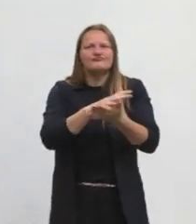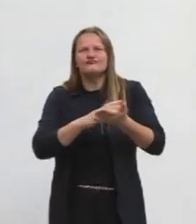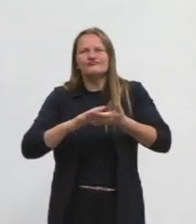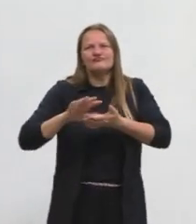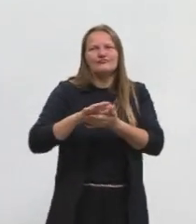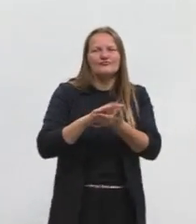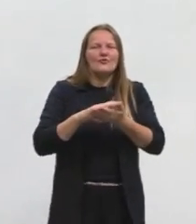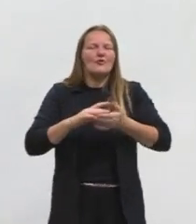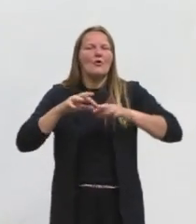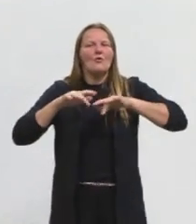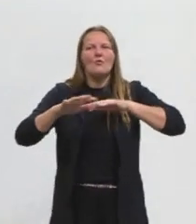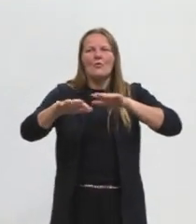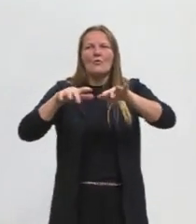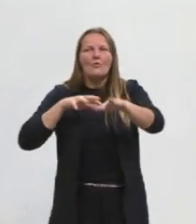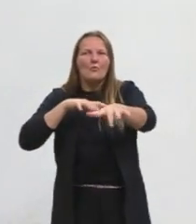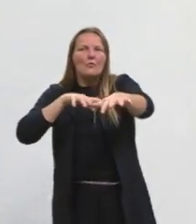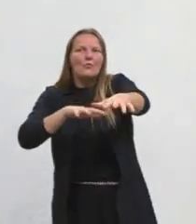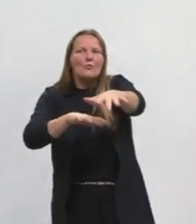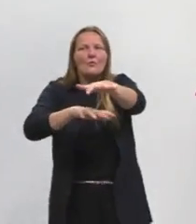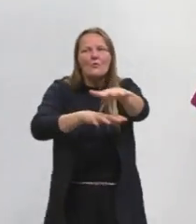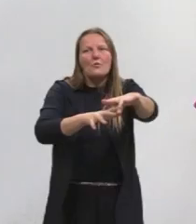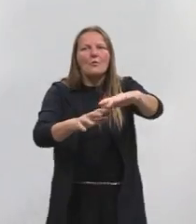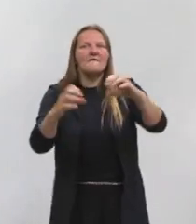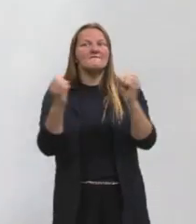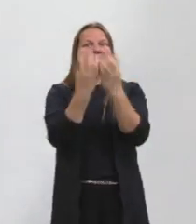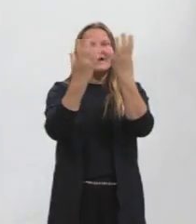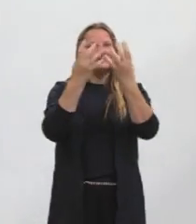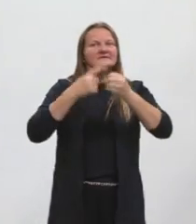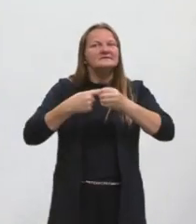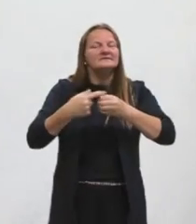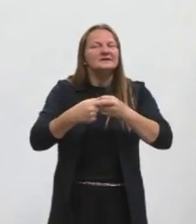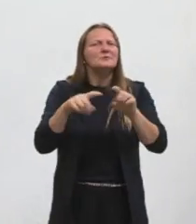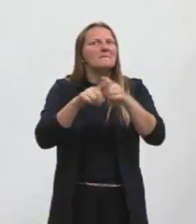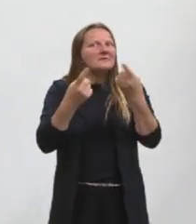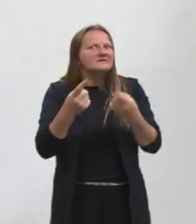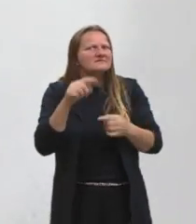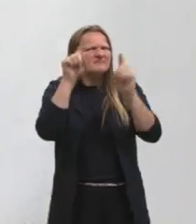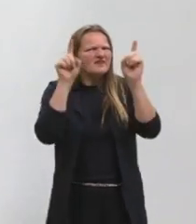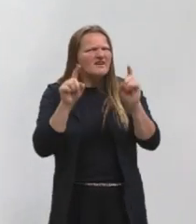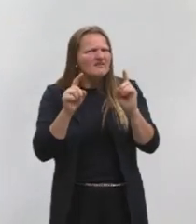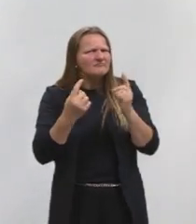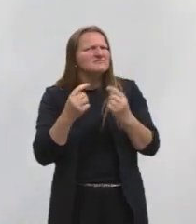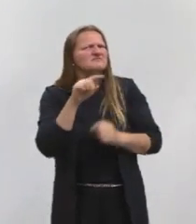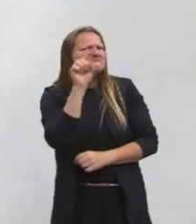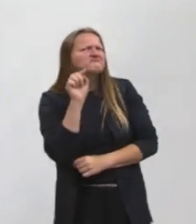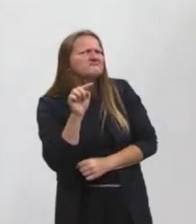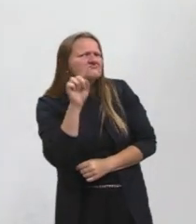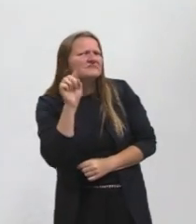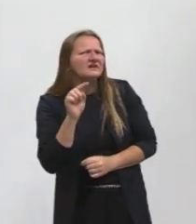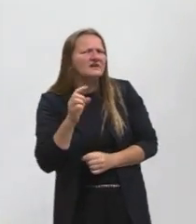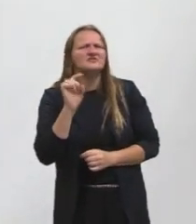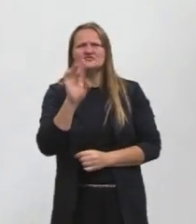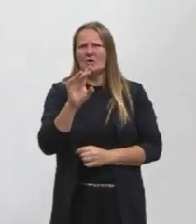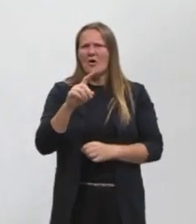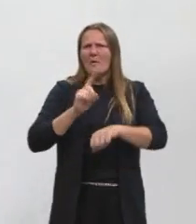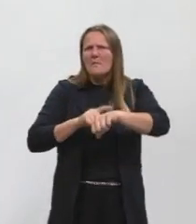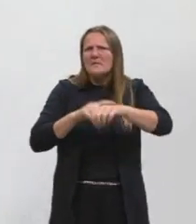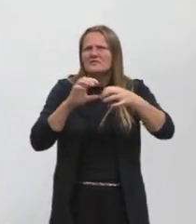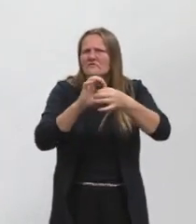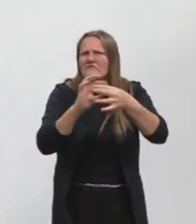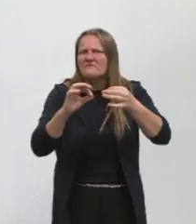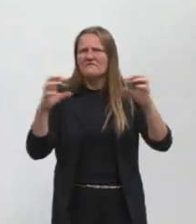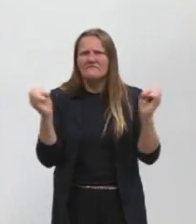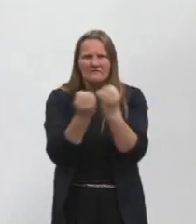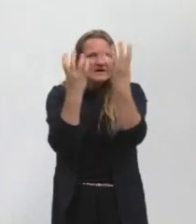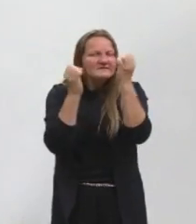desfile de rua aquela festa na nossa cidade mas será que o carnaval é só isso será que apenas um momento de festa